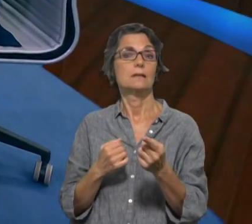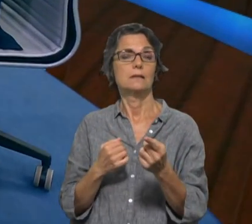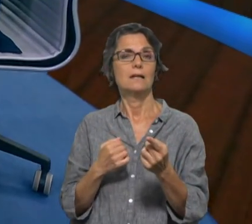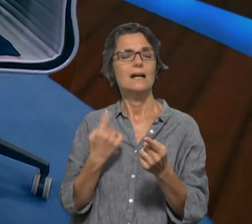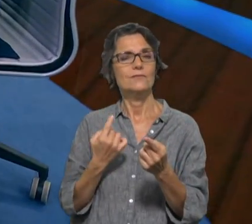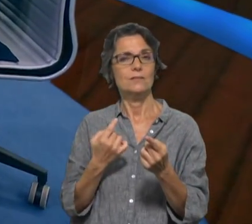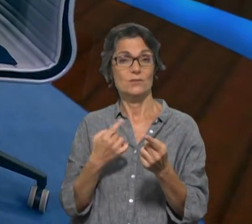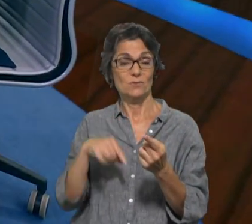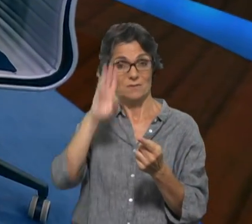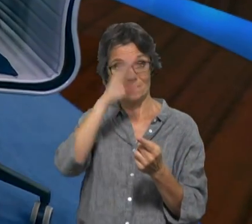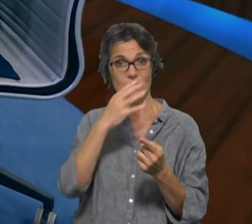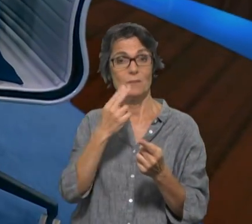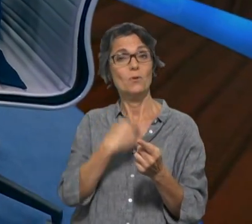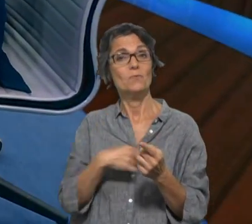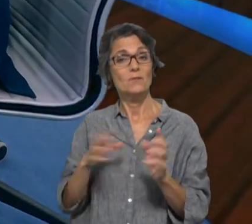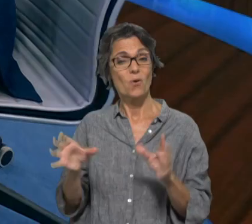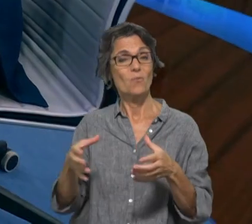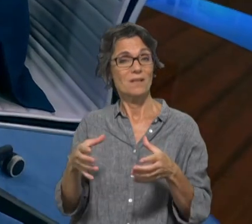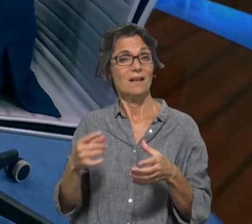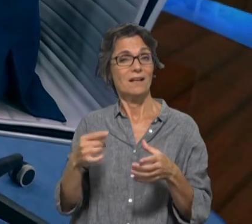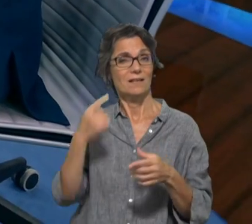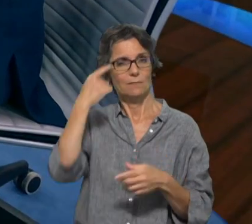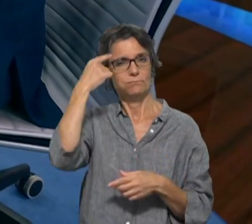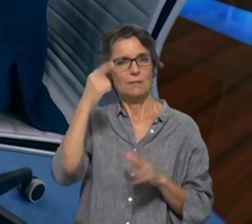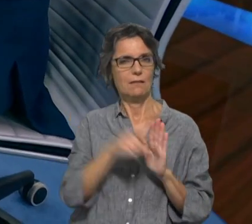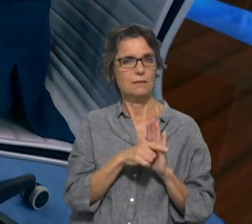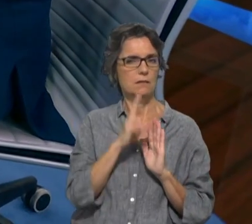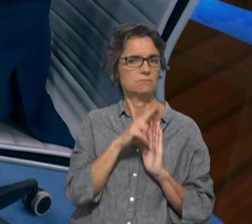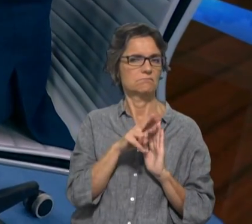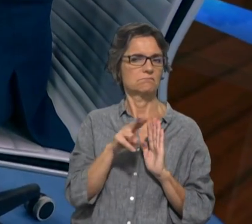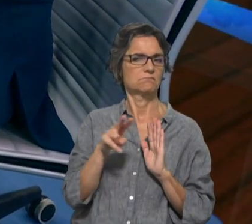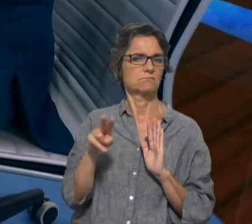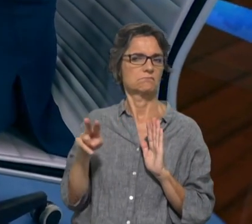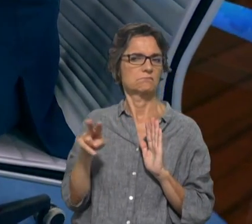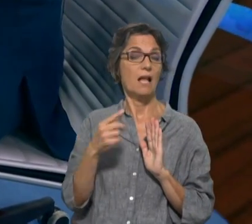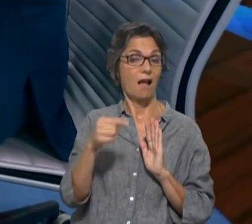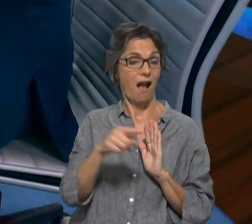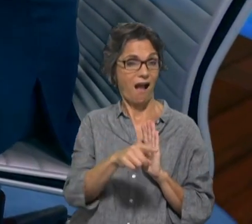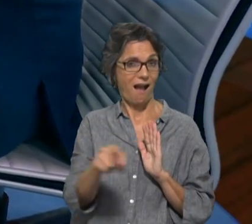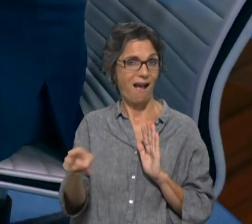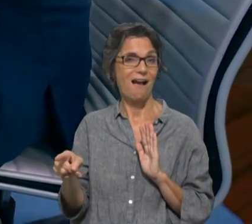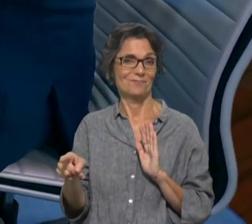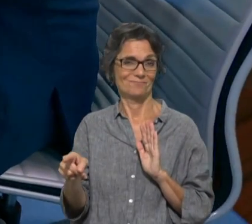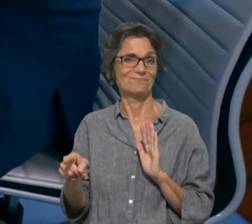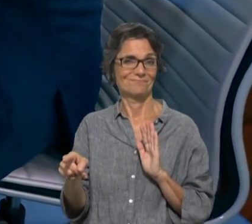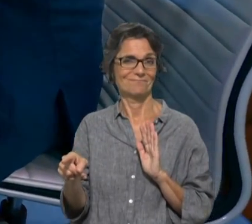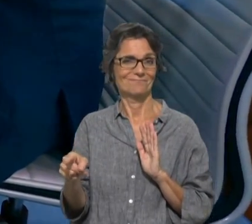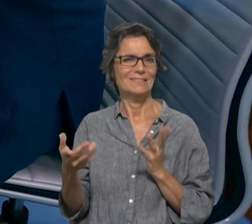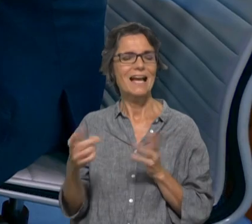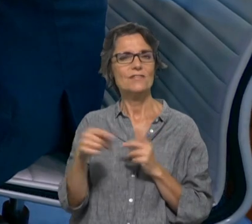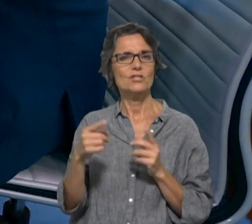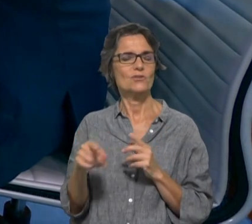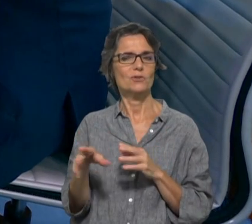dentro da comunidade cristã há este preconceito, este olhar, às vezes, negativo em relação ao outro. Às vezes, a grande